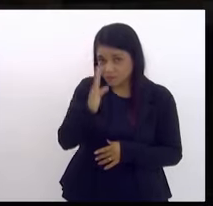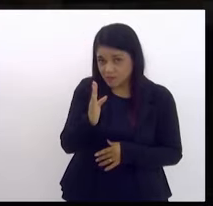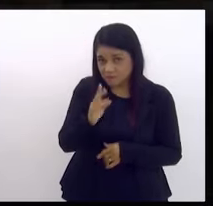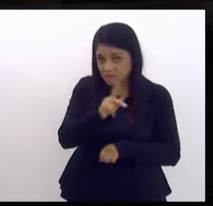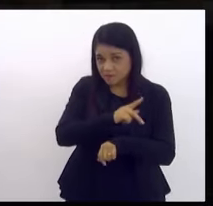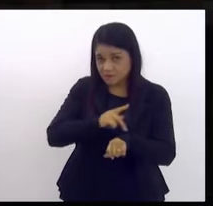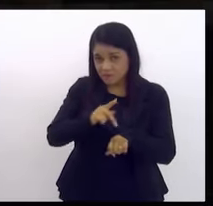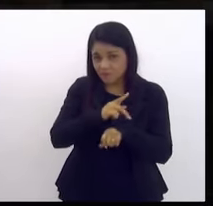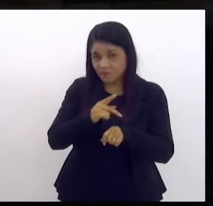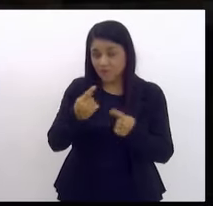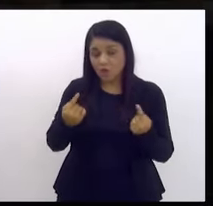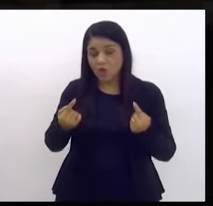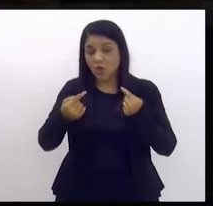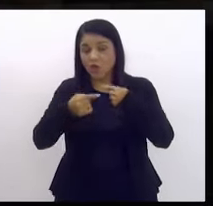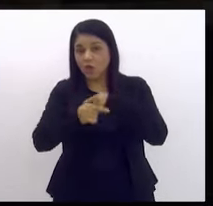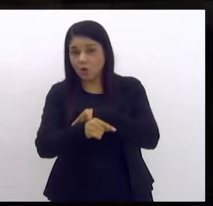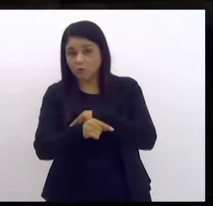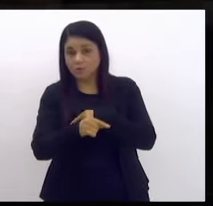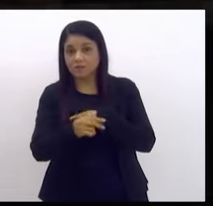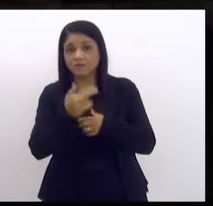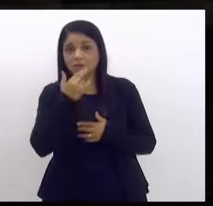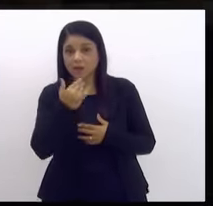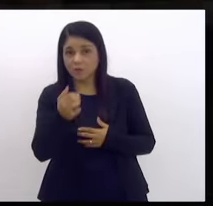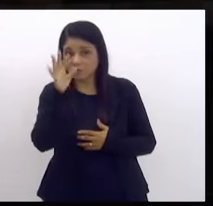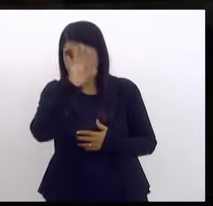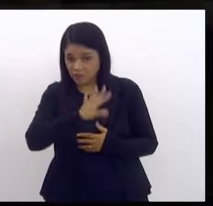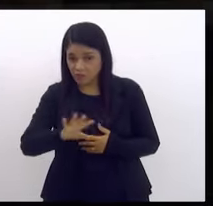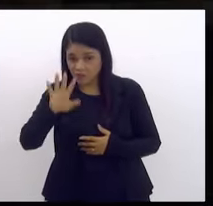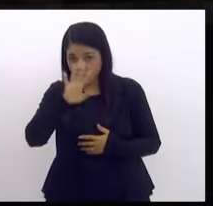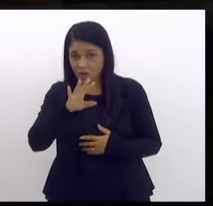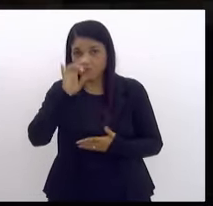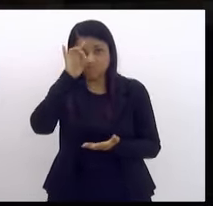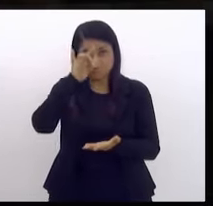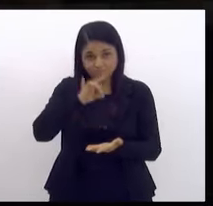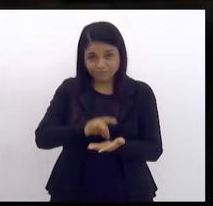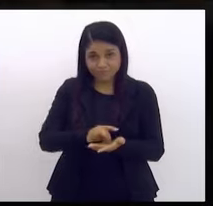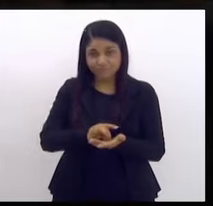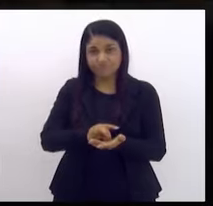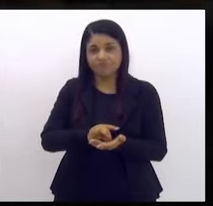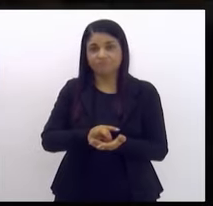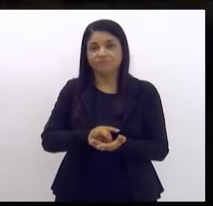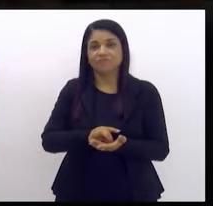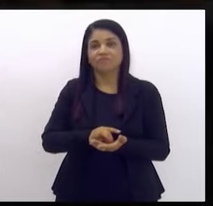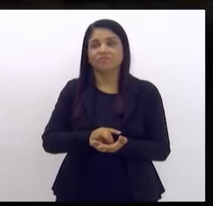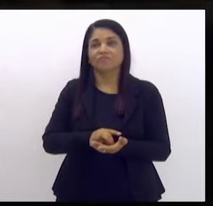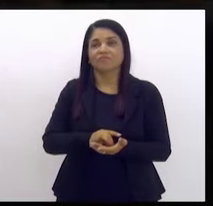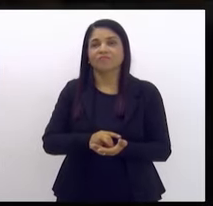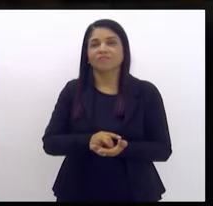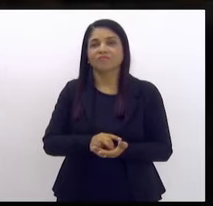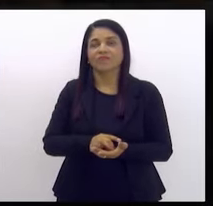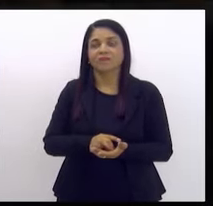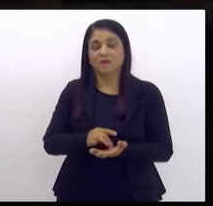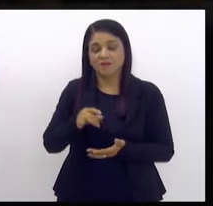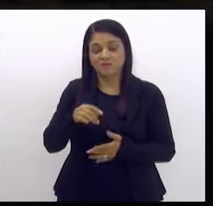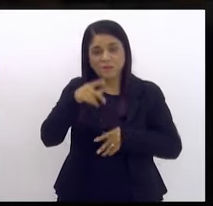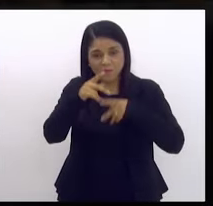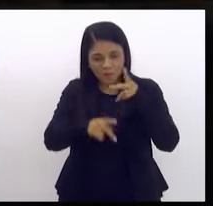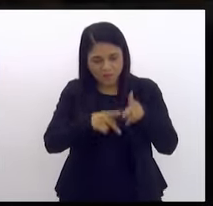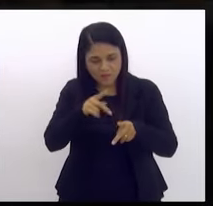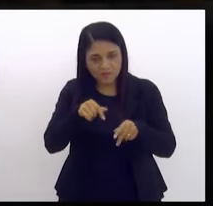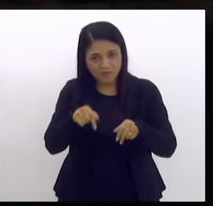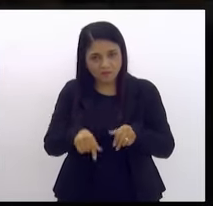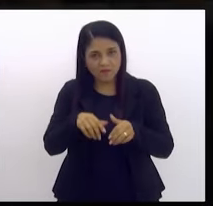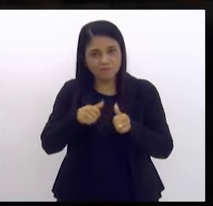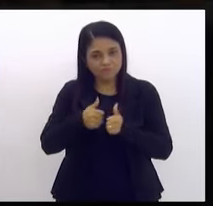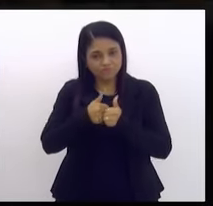em oposição àquilo que a gente chamava de língua geral, que era a língua efetivamente praticada pelos falantes nativos que compunham a comunidade